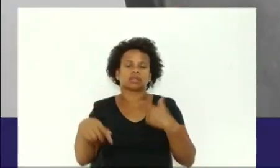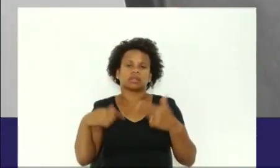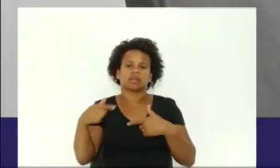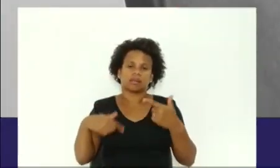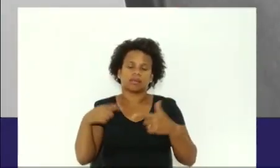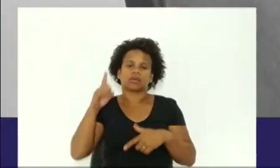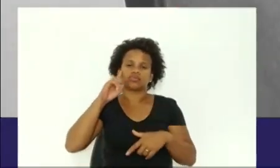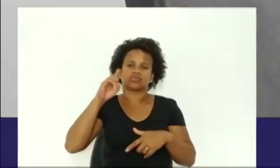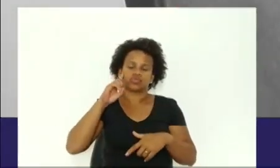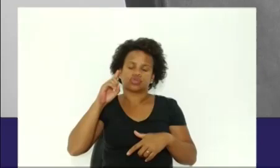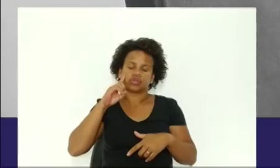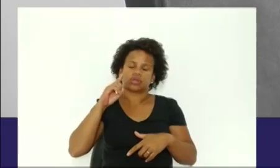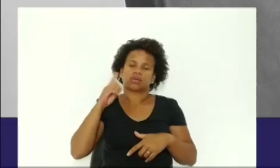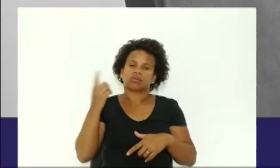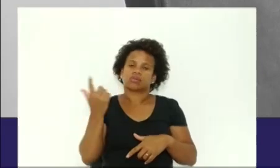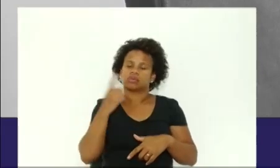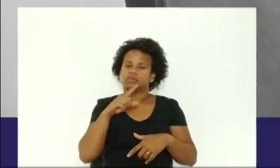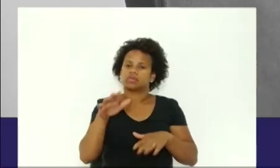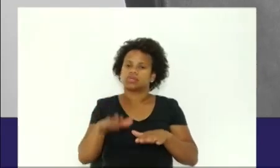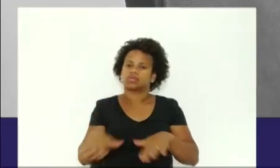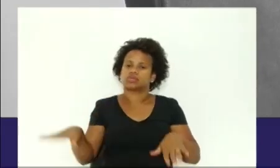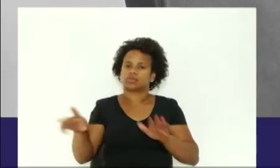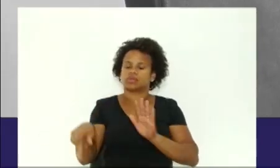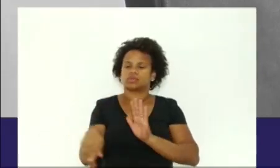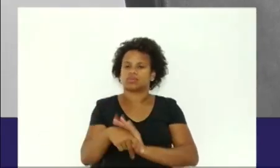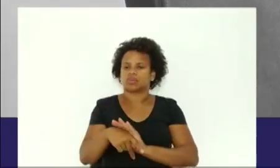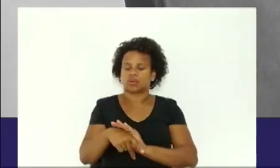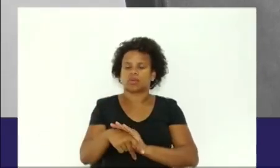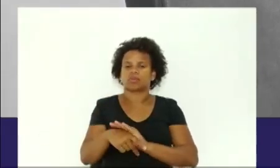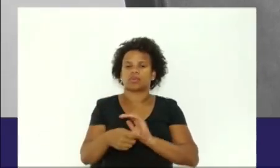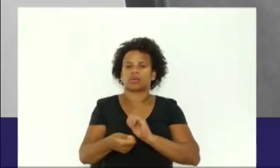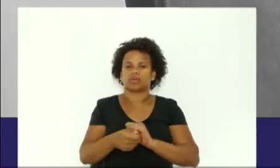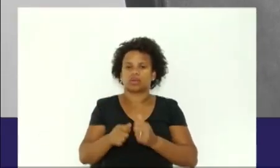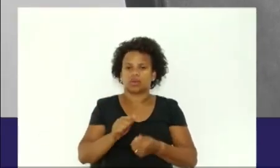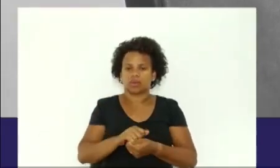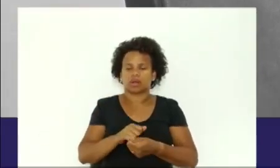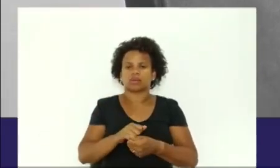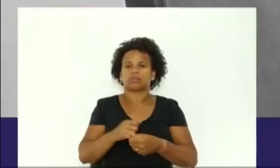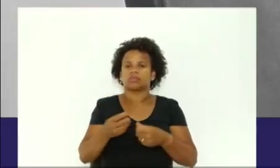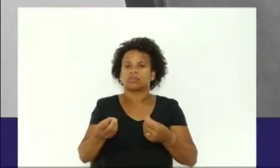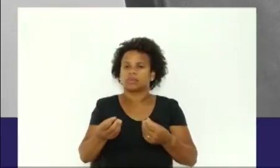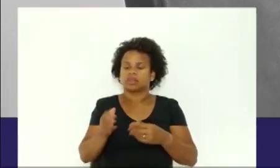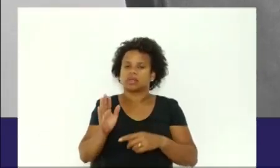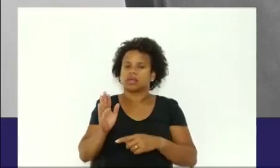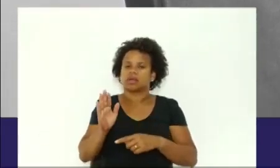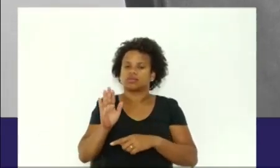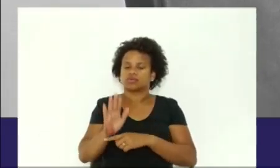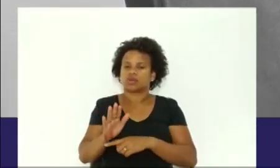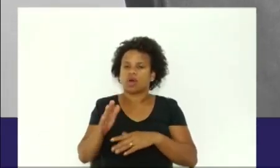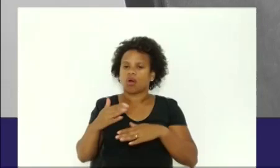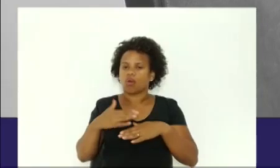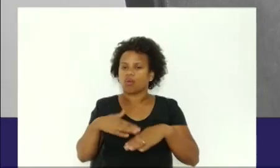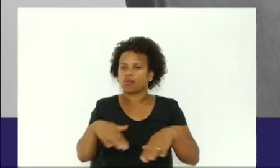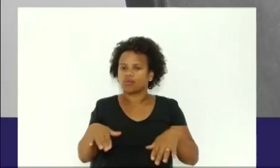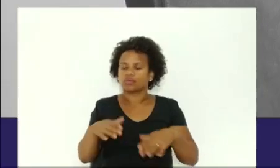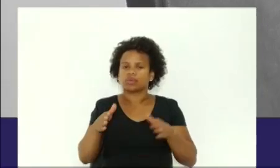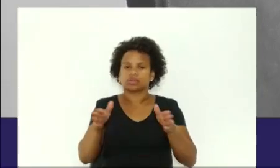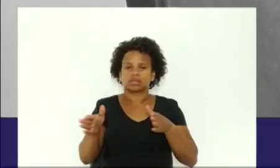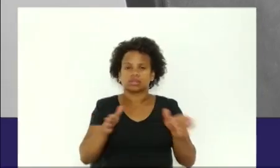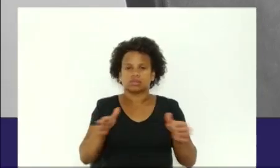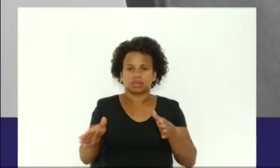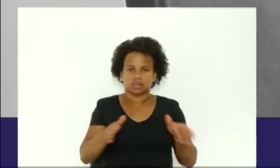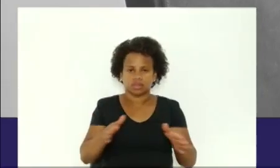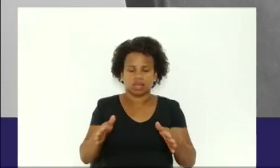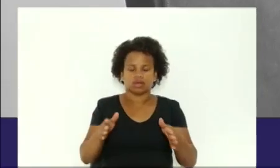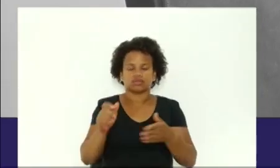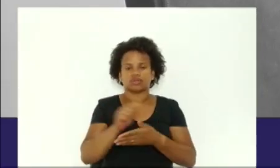em conquistar um espaço próprio e adequado a fim de oferecer conforto, acessibilidade,